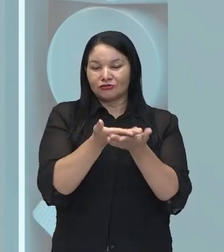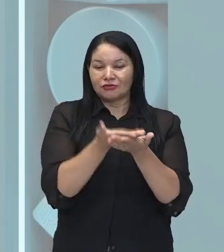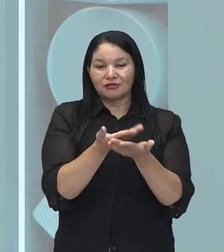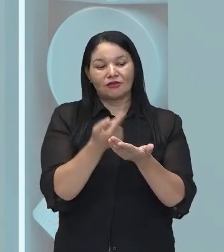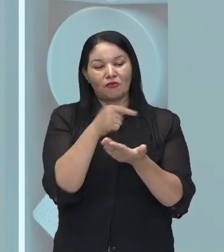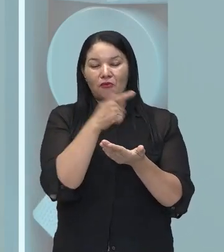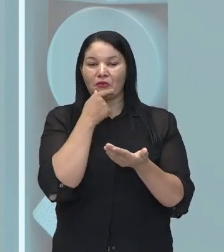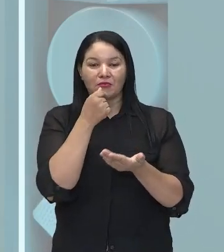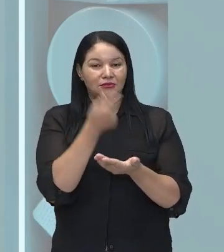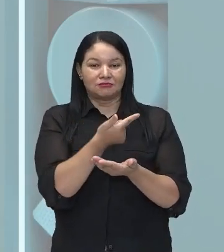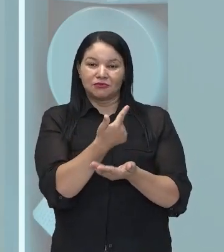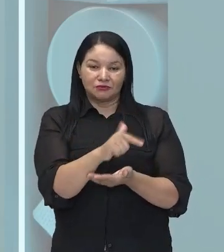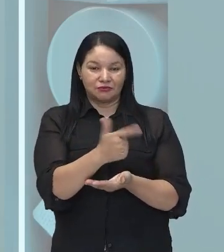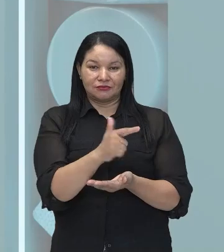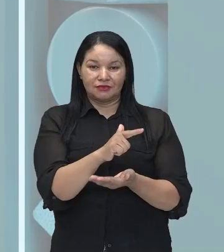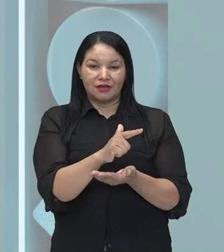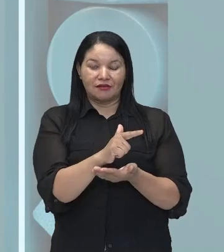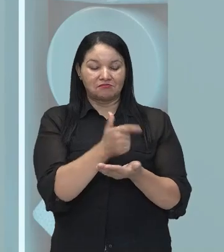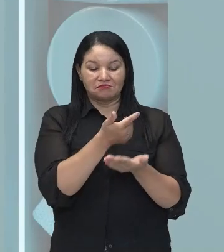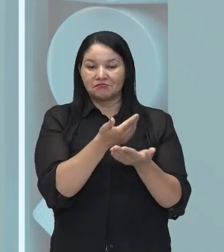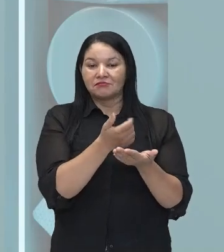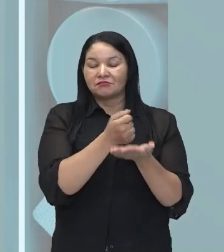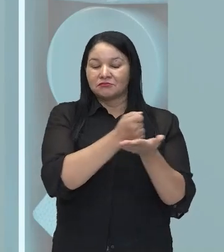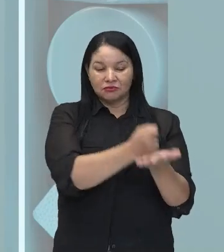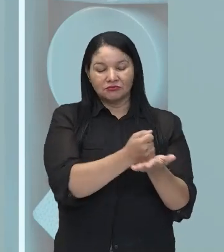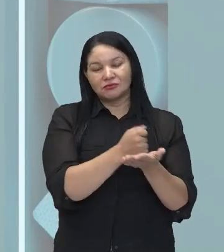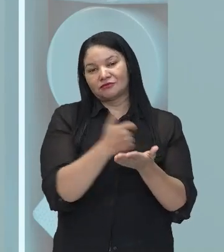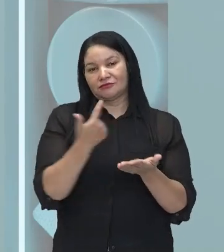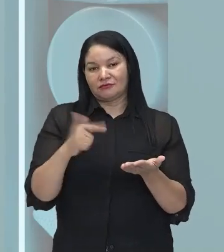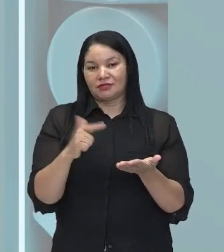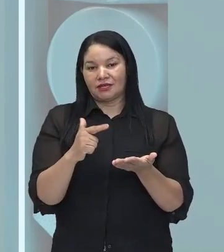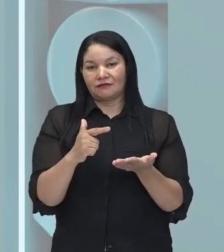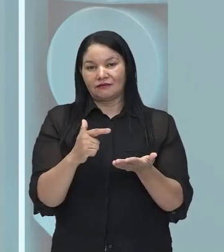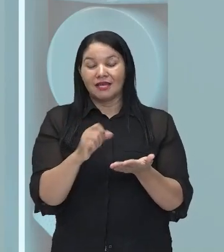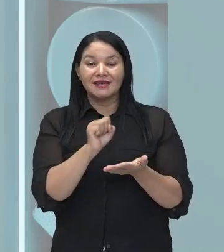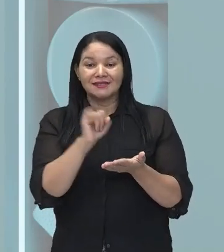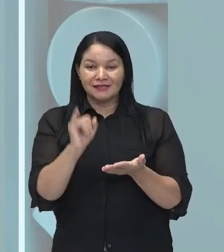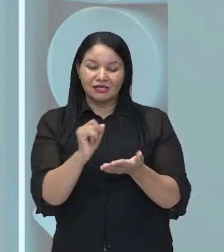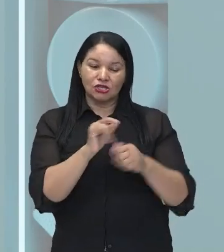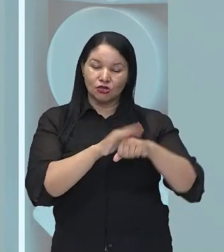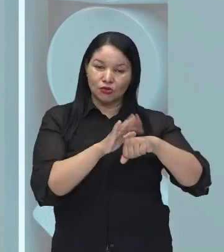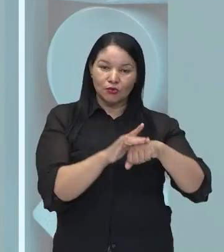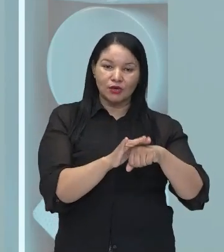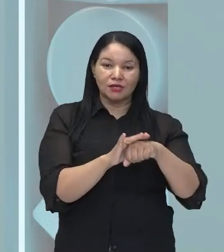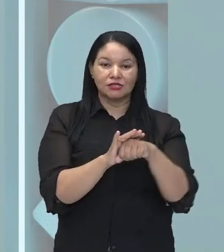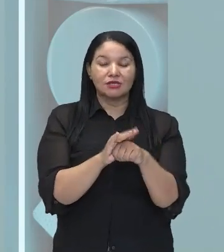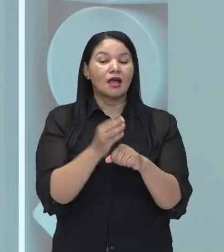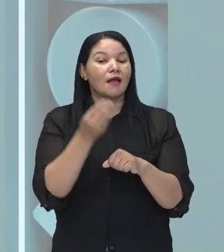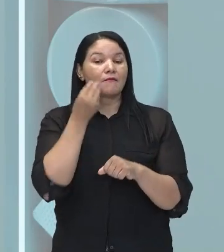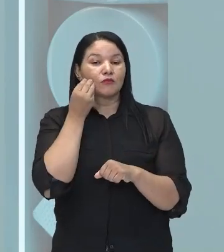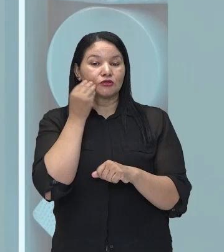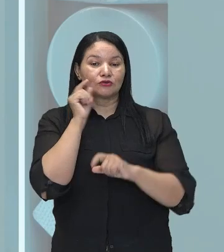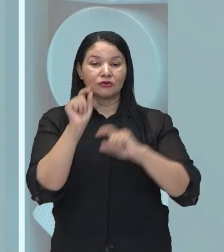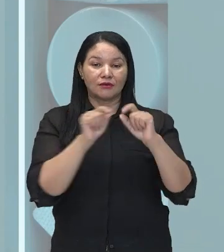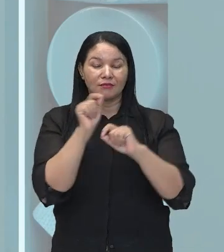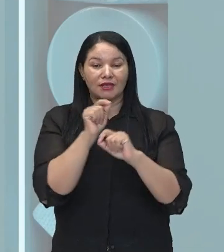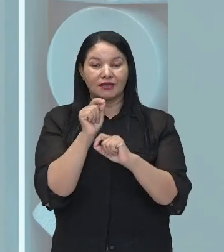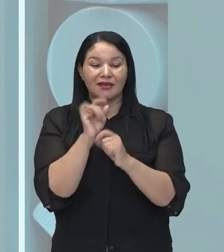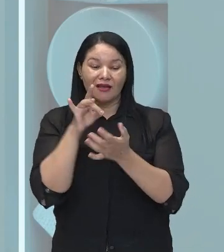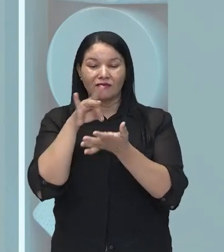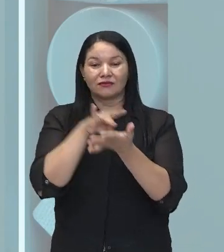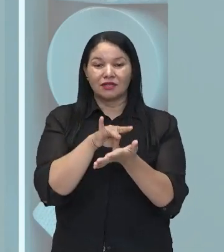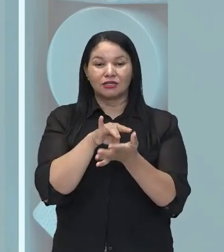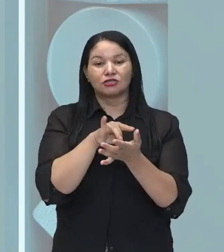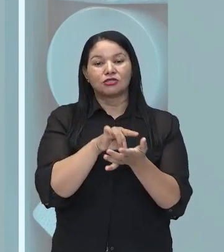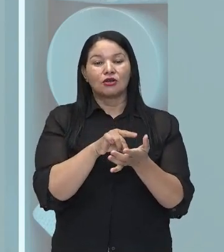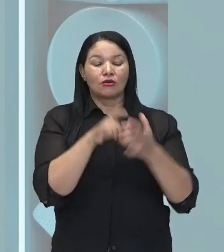básico para poder se desenvolver. Por isso ele está doente. Evidenciou também a realidade da região do Vale do